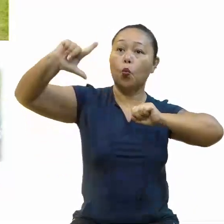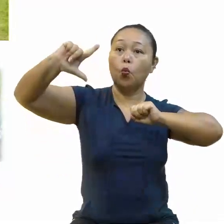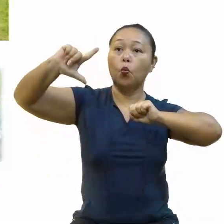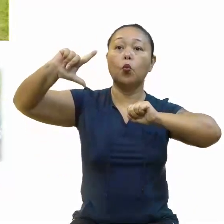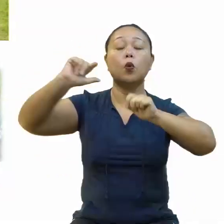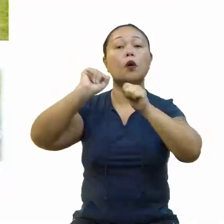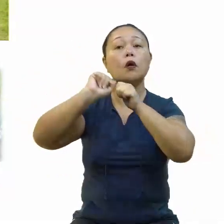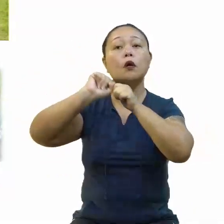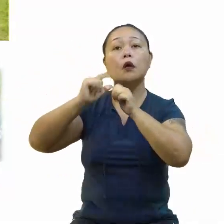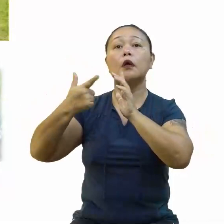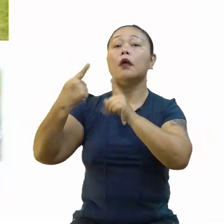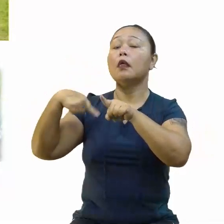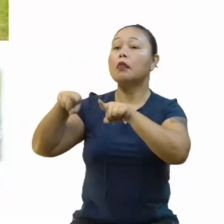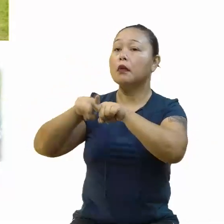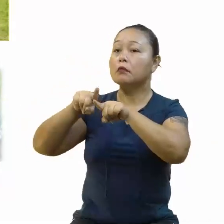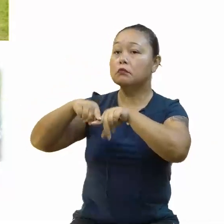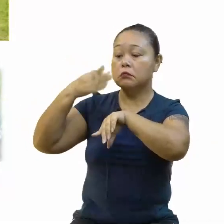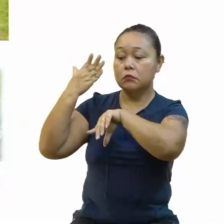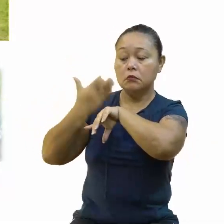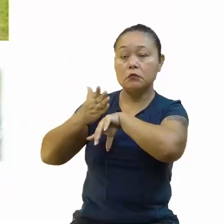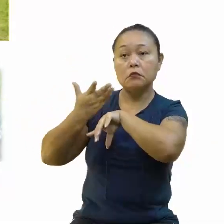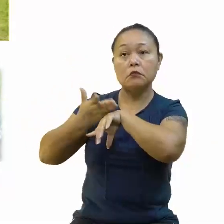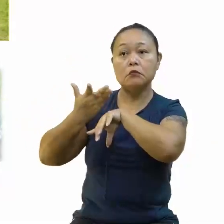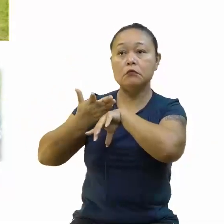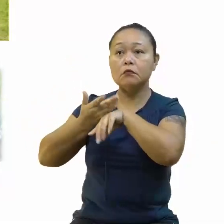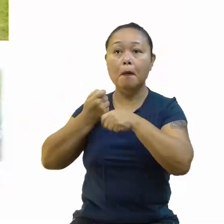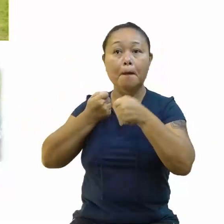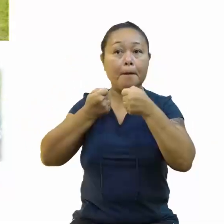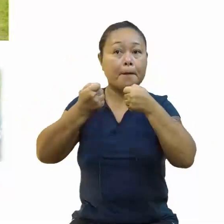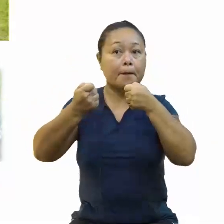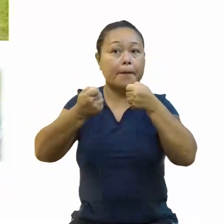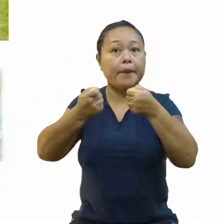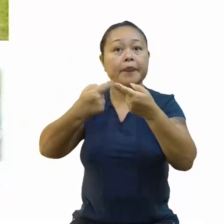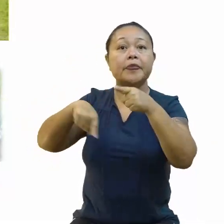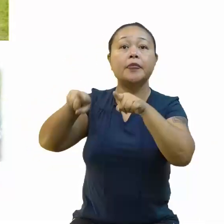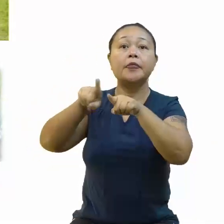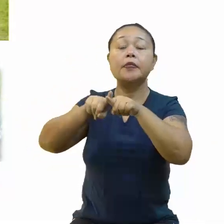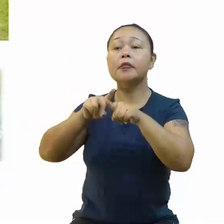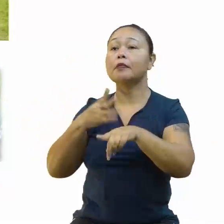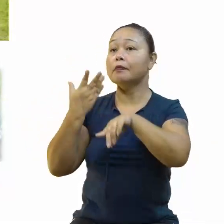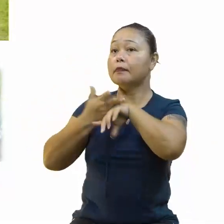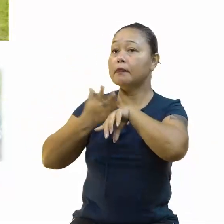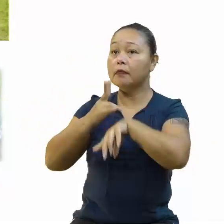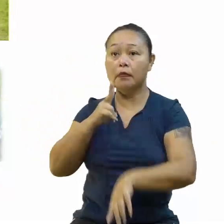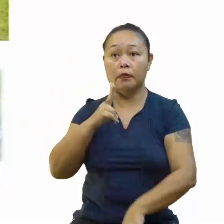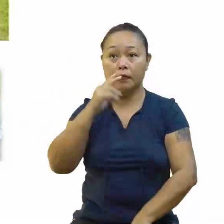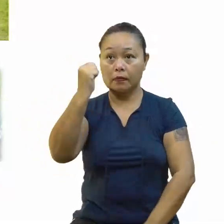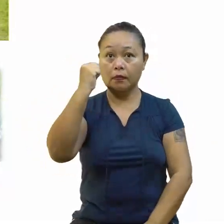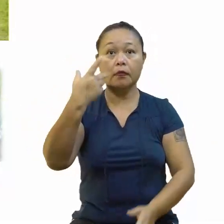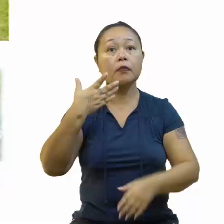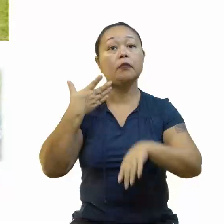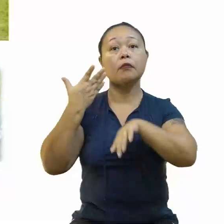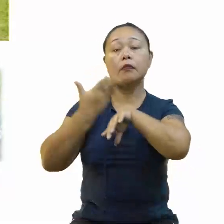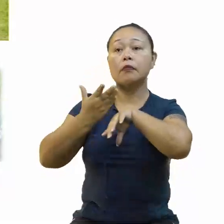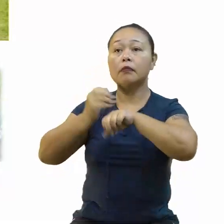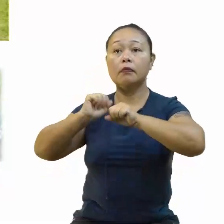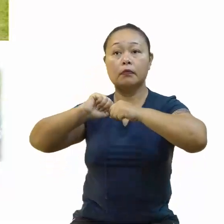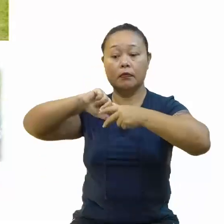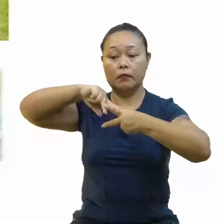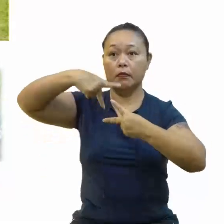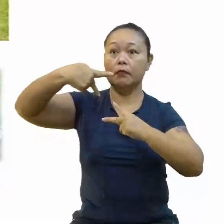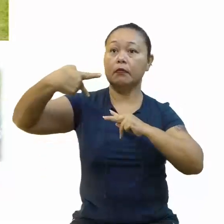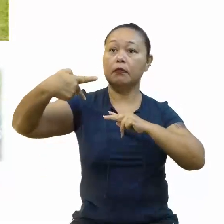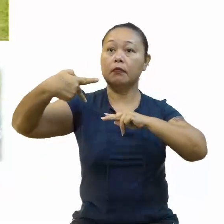do treinamento de resistência, do treinamento de força e do treinamento de